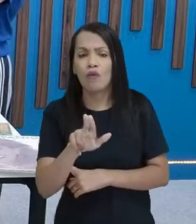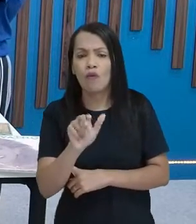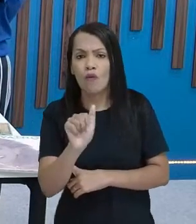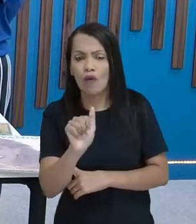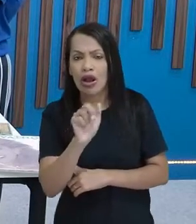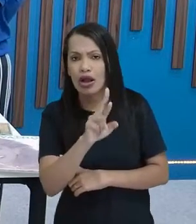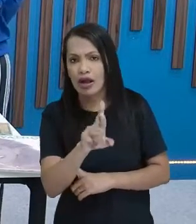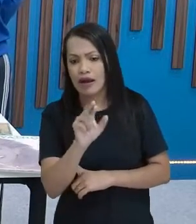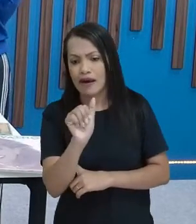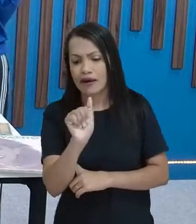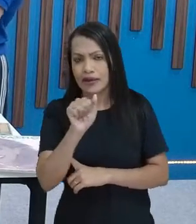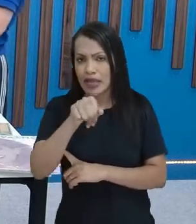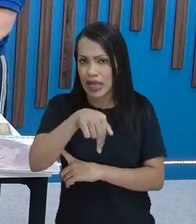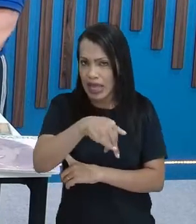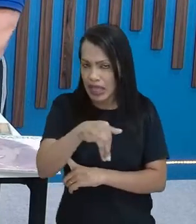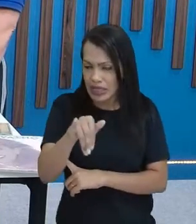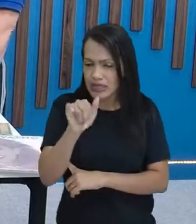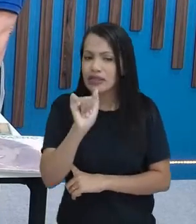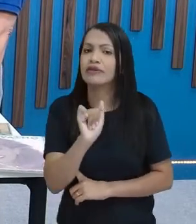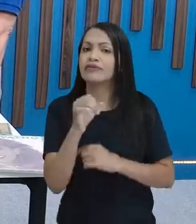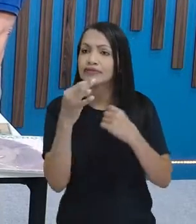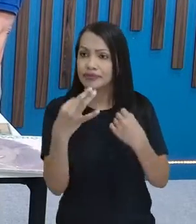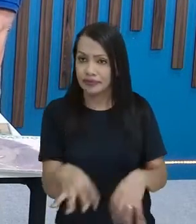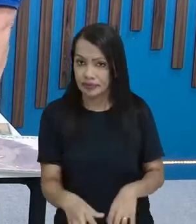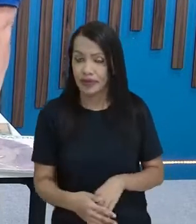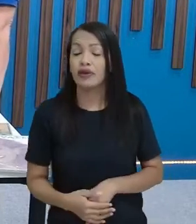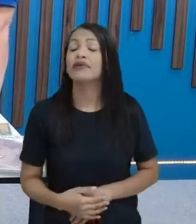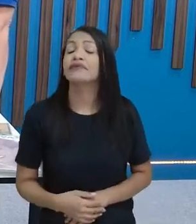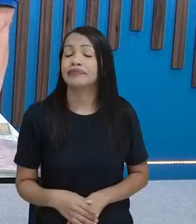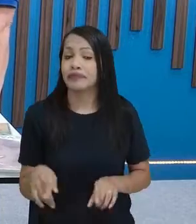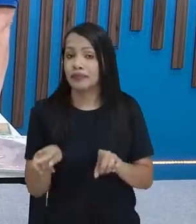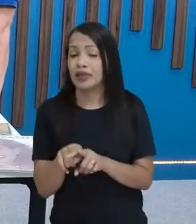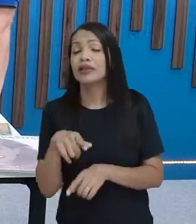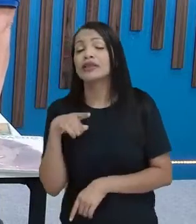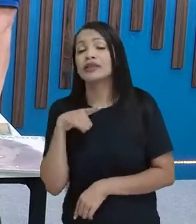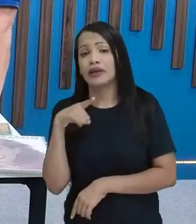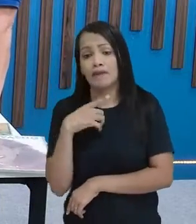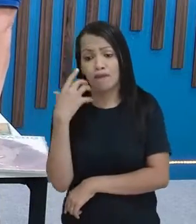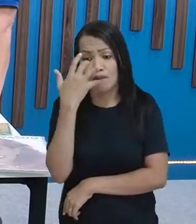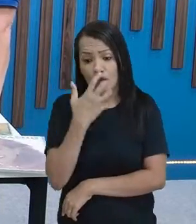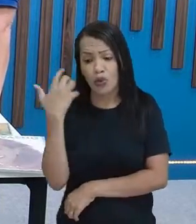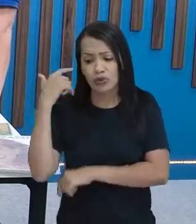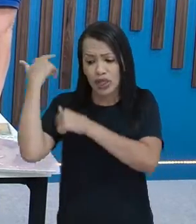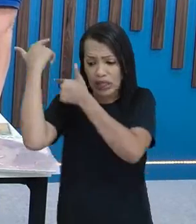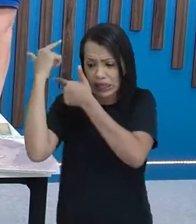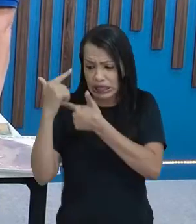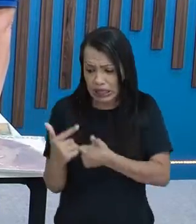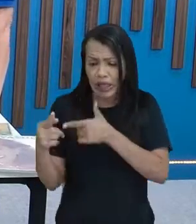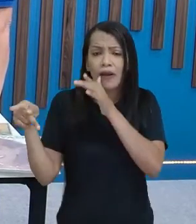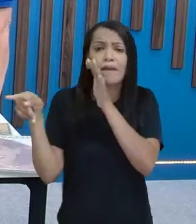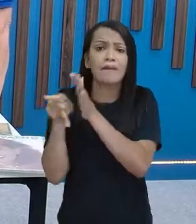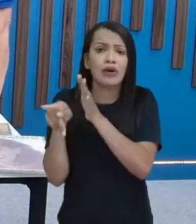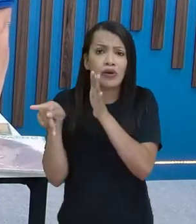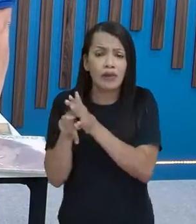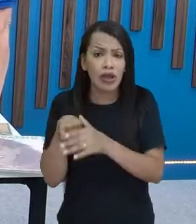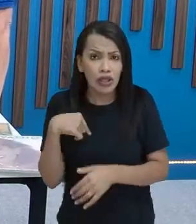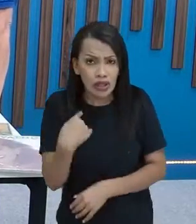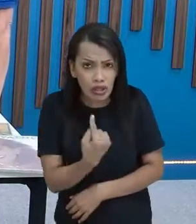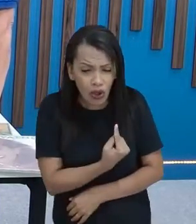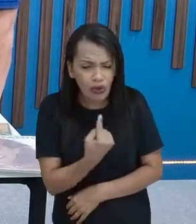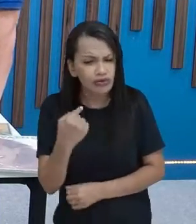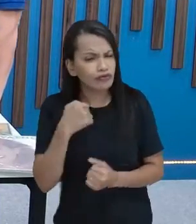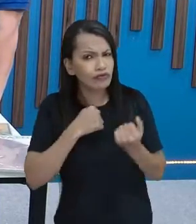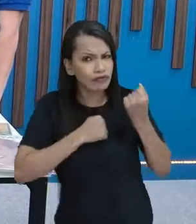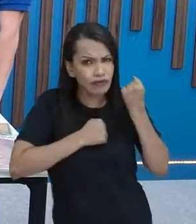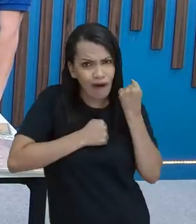indústria como world music. World music. Que são aquelas músicas mais tradicionais, mais Isso, específicas. o do nosso cancioneiro forró,